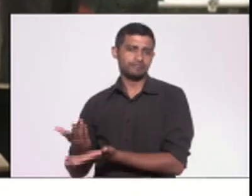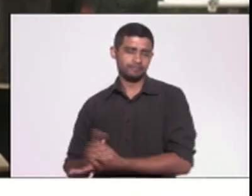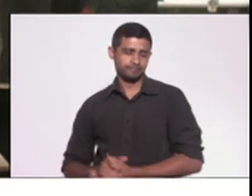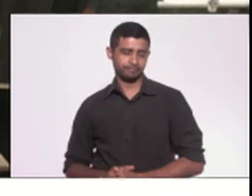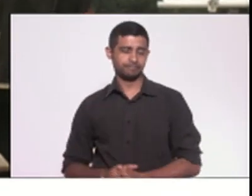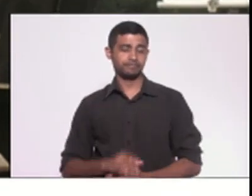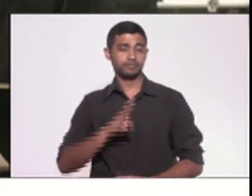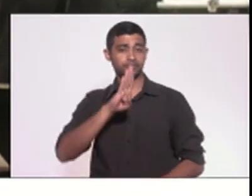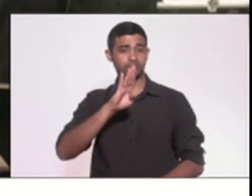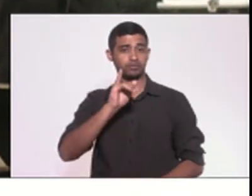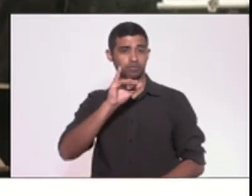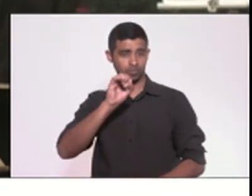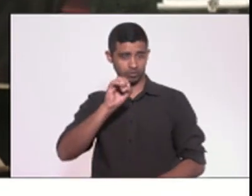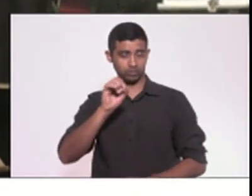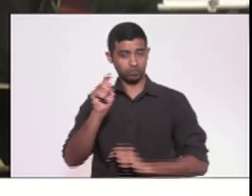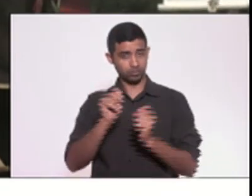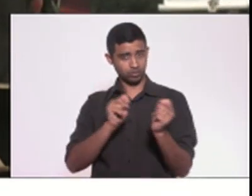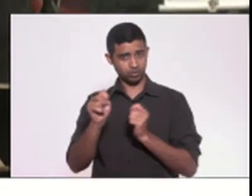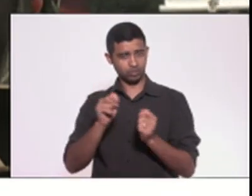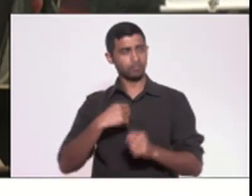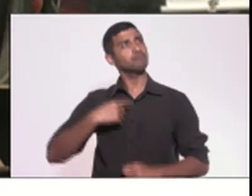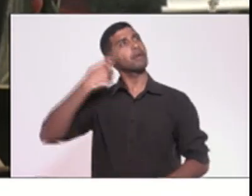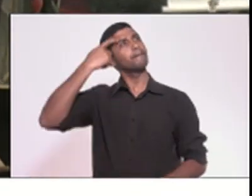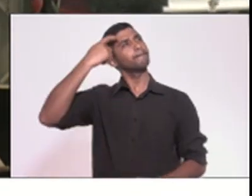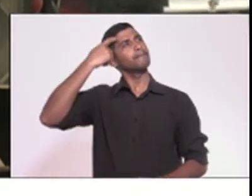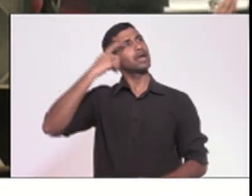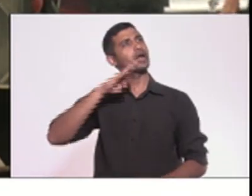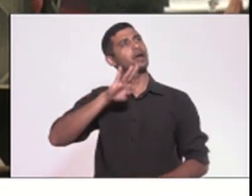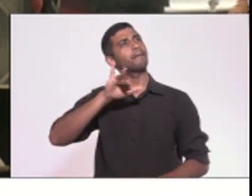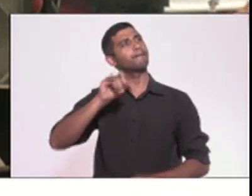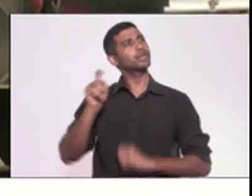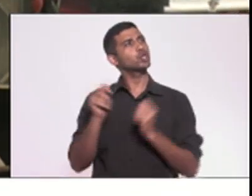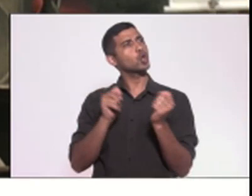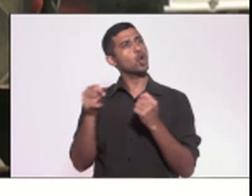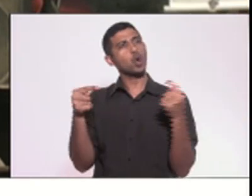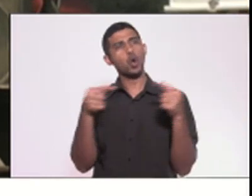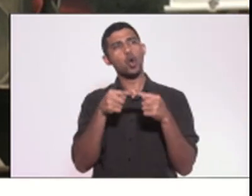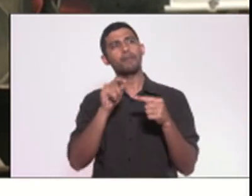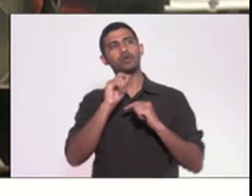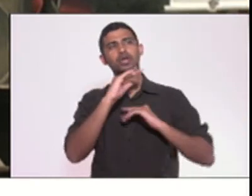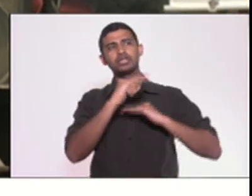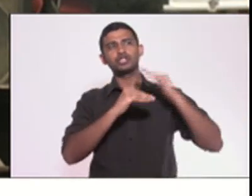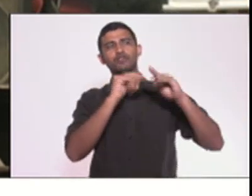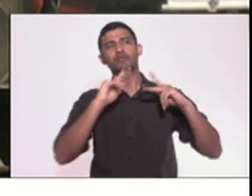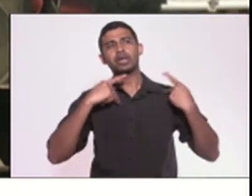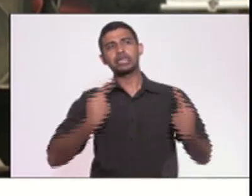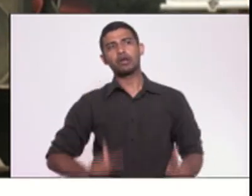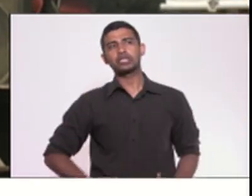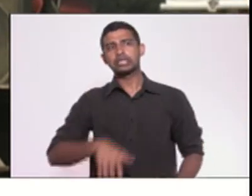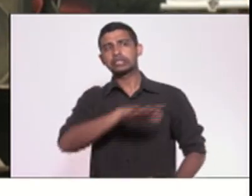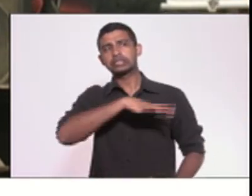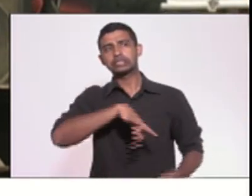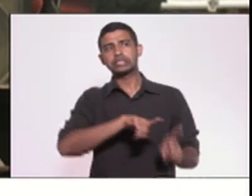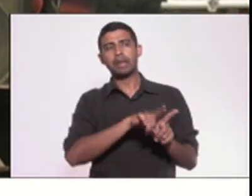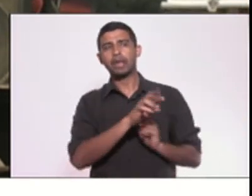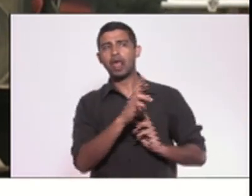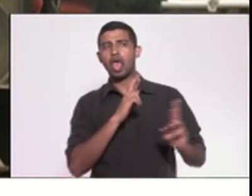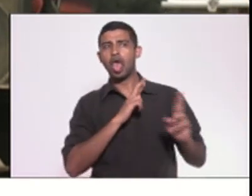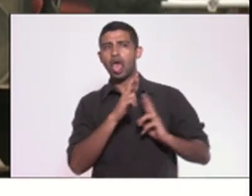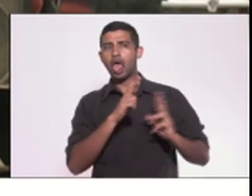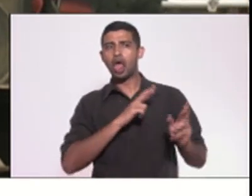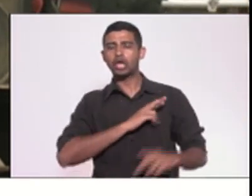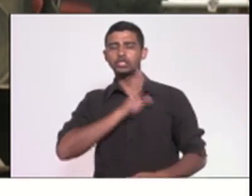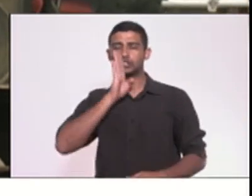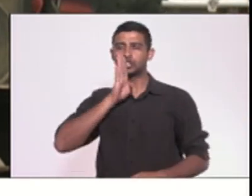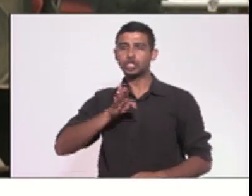A bioeconomia, tá? Quando se pensa em bioeconomia, associa-se automaticamente o desenvolvimento da humanidade e seu relacionamento direto com